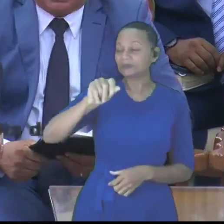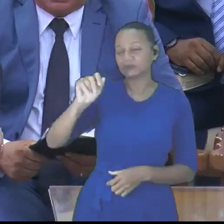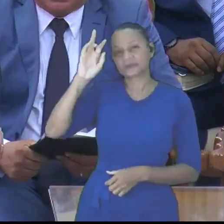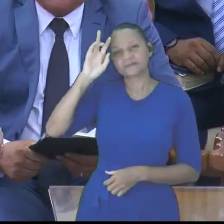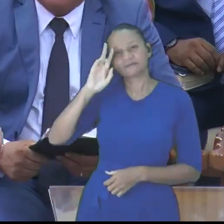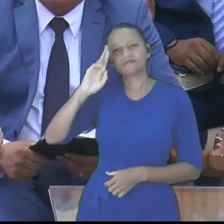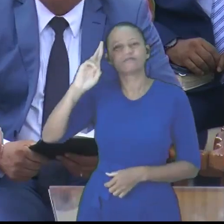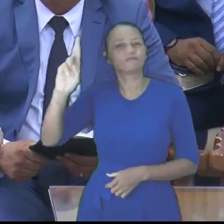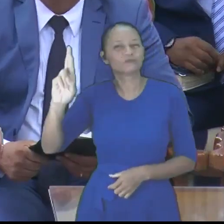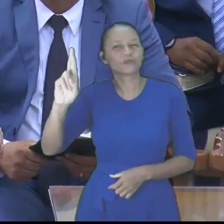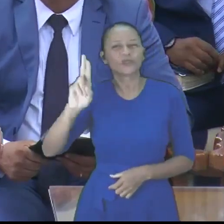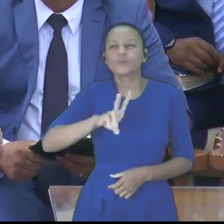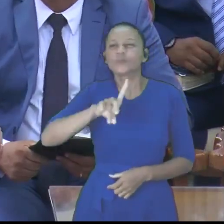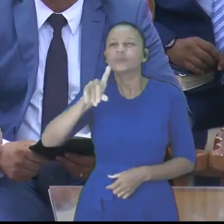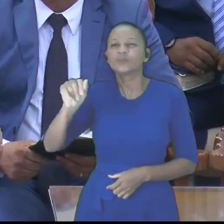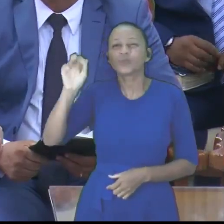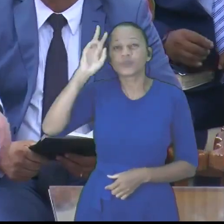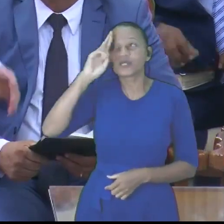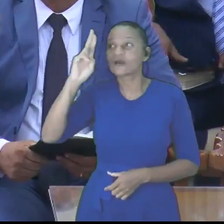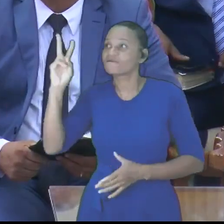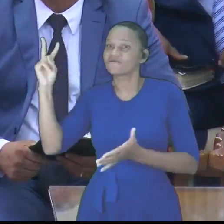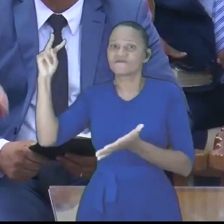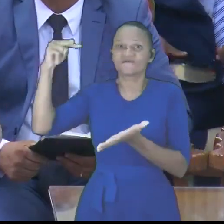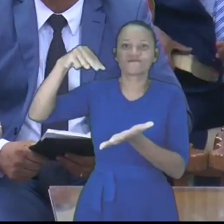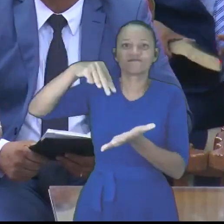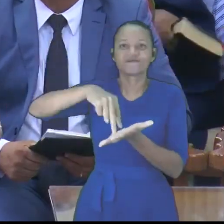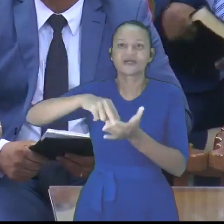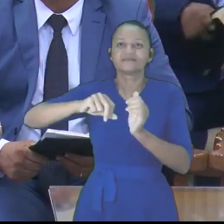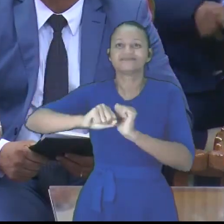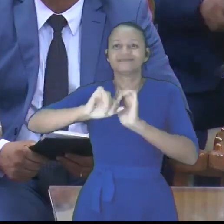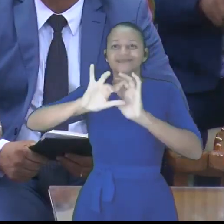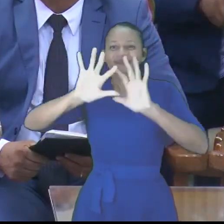é o dia em que o Senhor virá em glória.